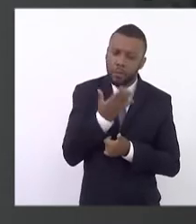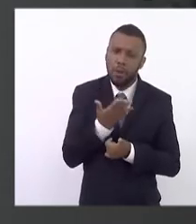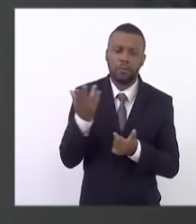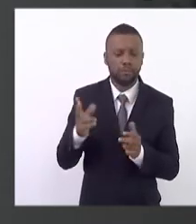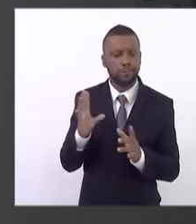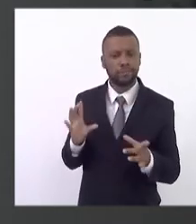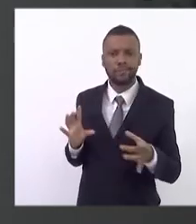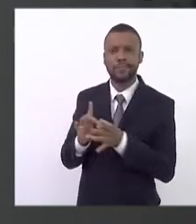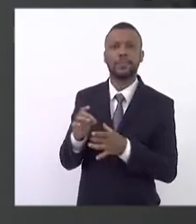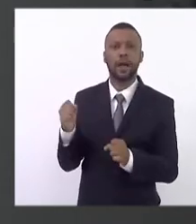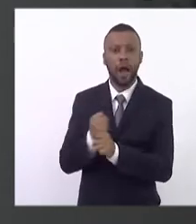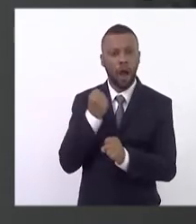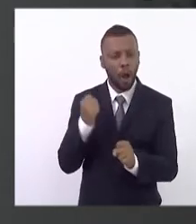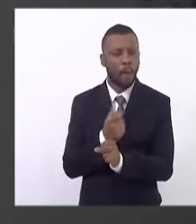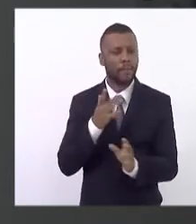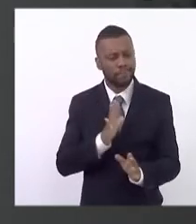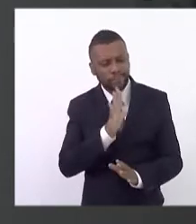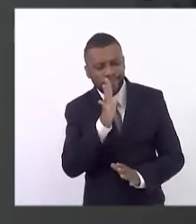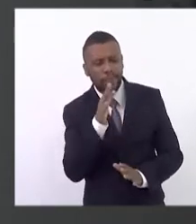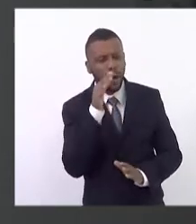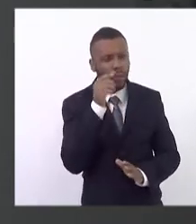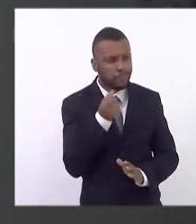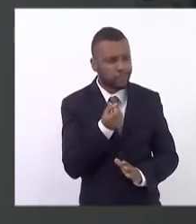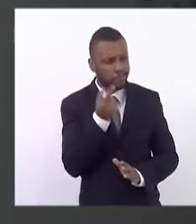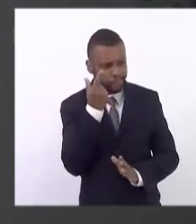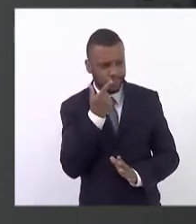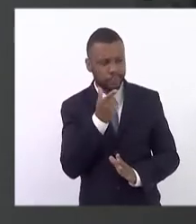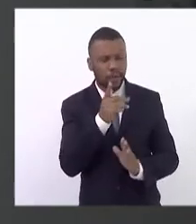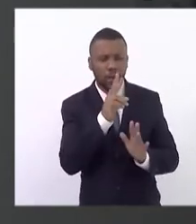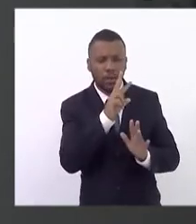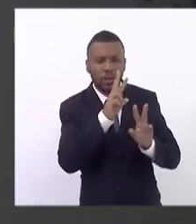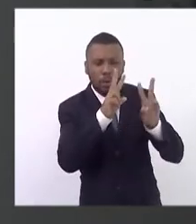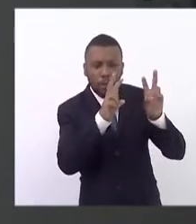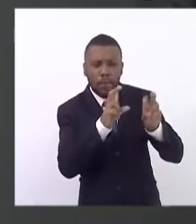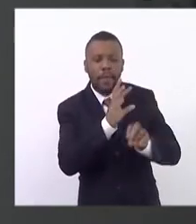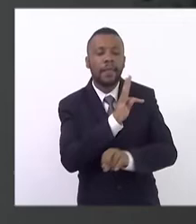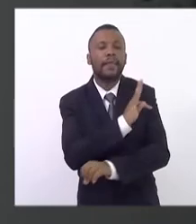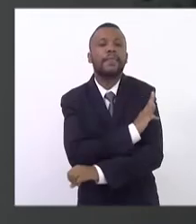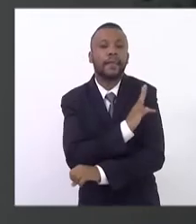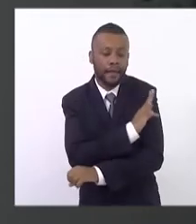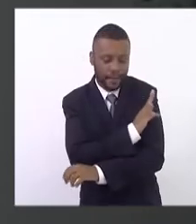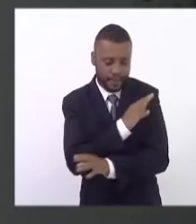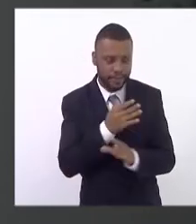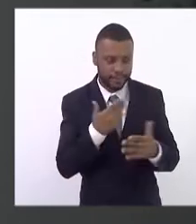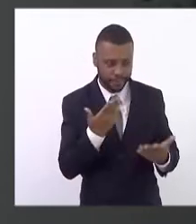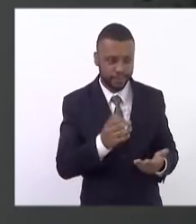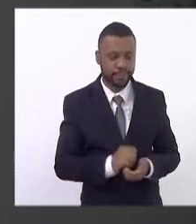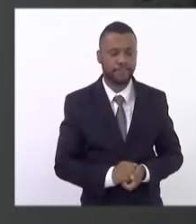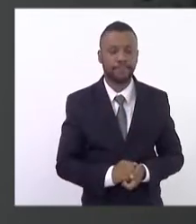obra. Uma curiosidade técnica, doutor Claudiano. Pois não.